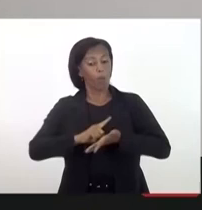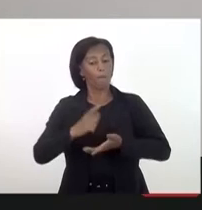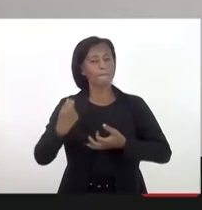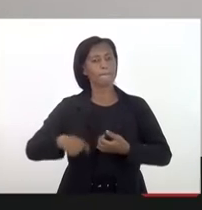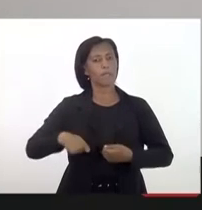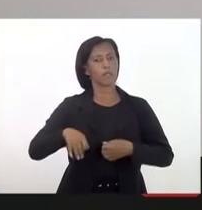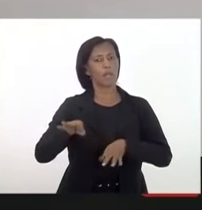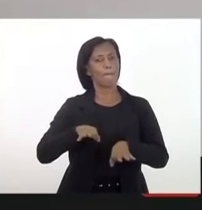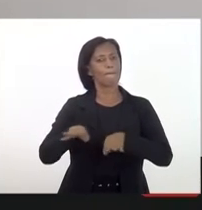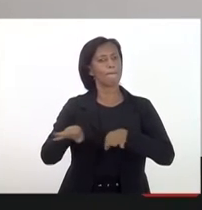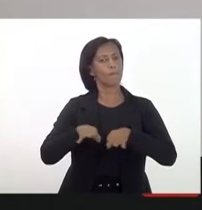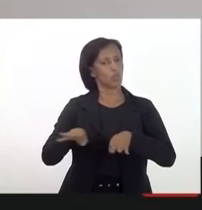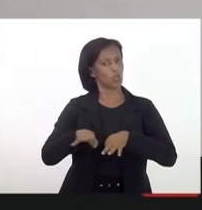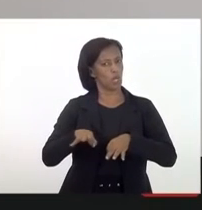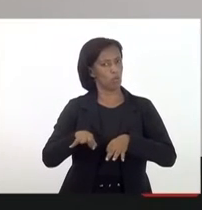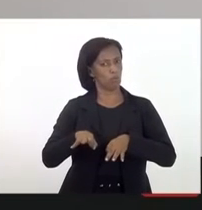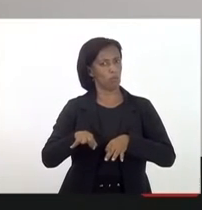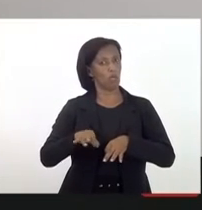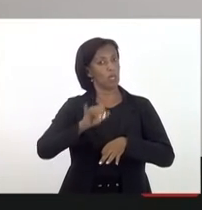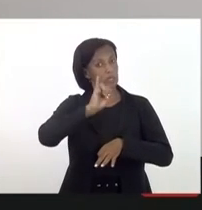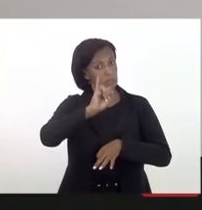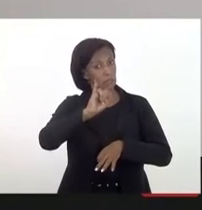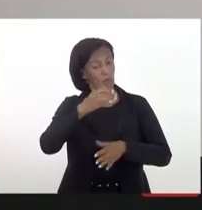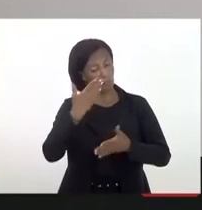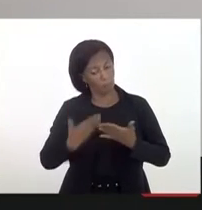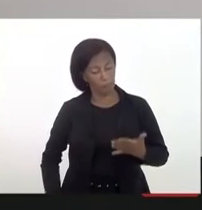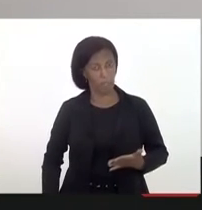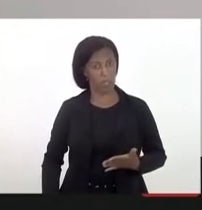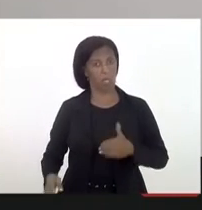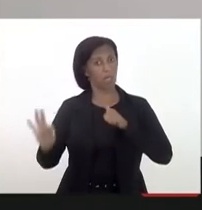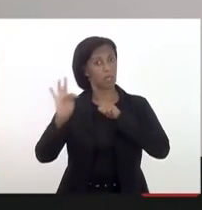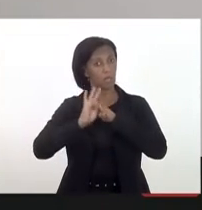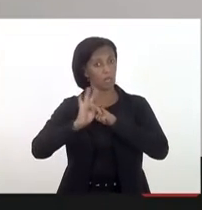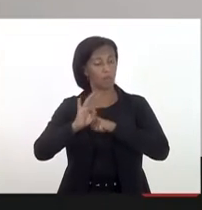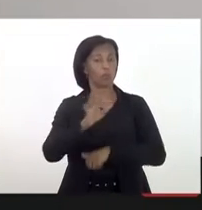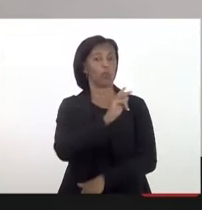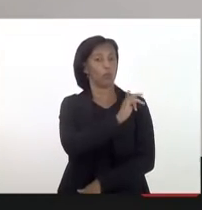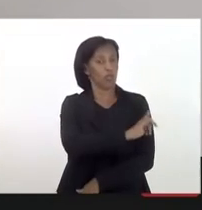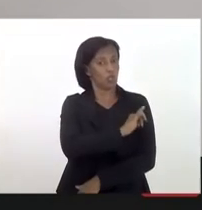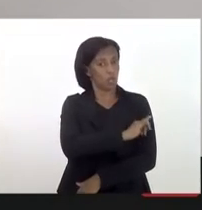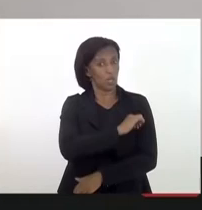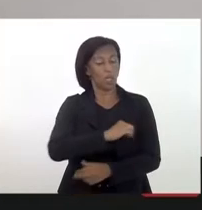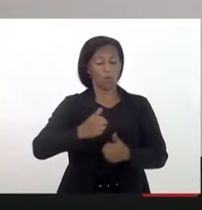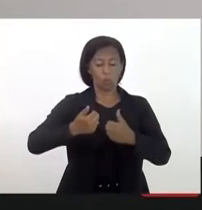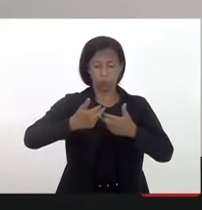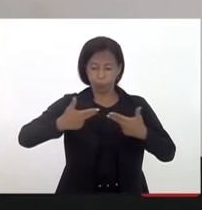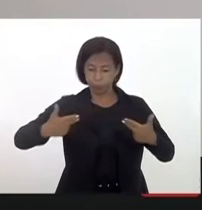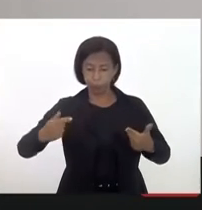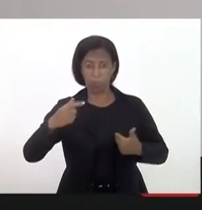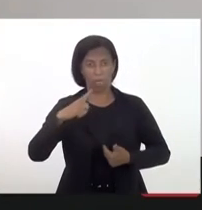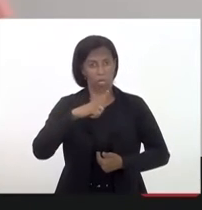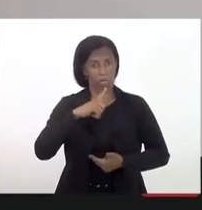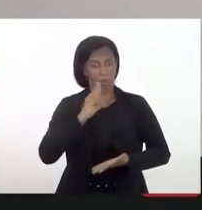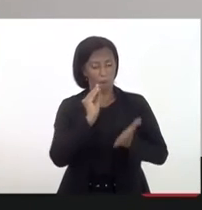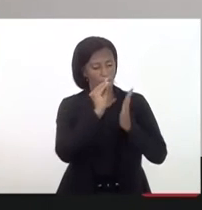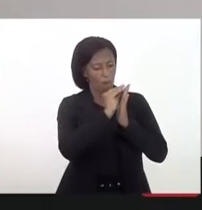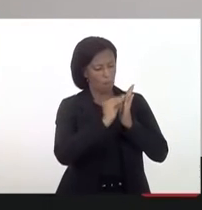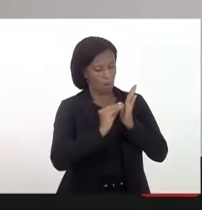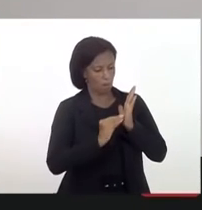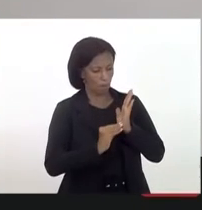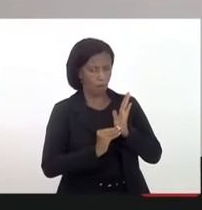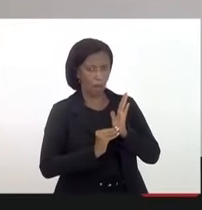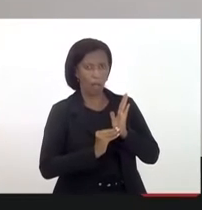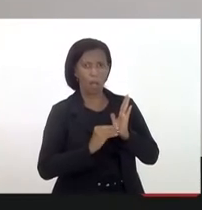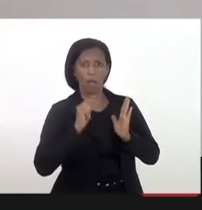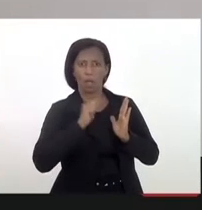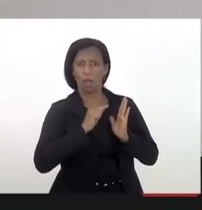cair, vamos perder. Agora, tecnicamente, o Rio de Janeiro, pelos elementos que eu botei aqui, ele é